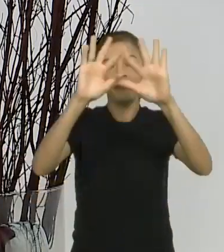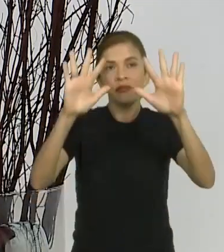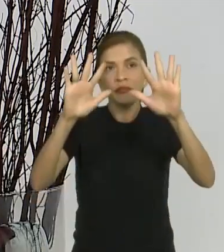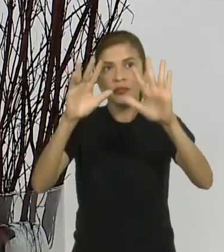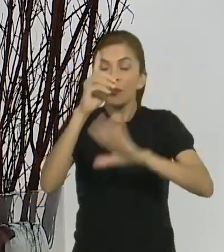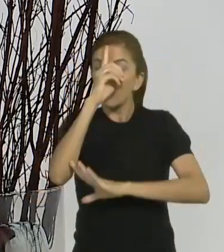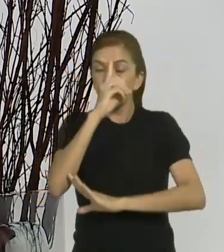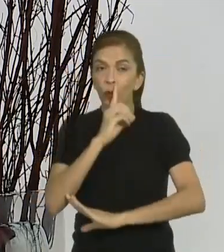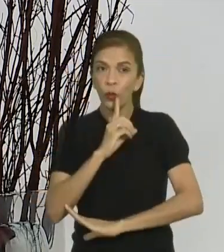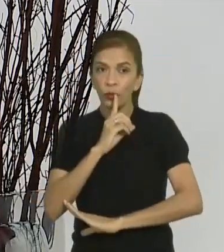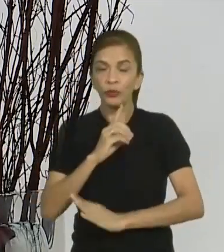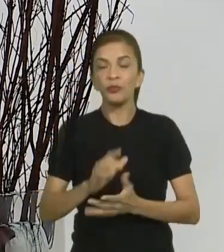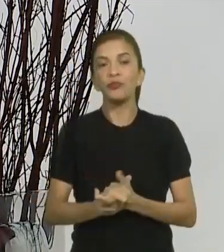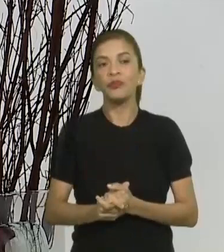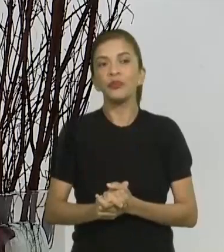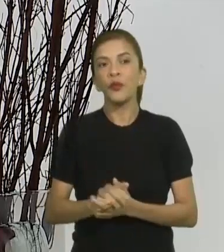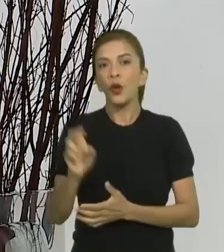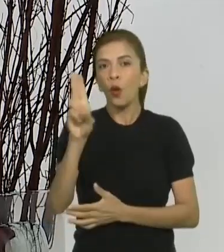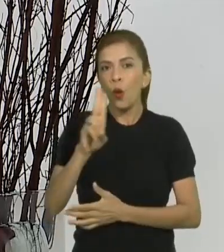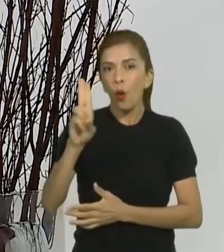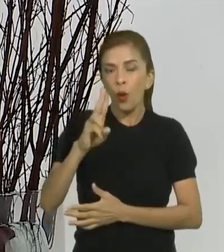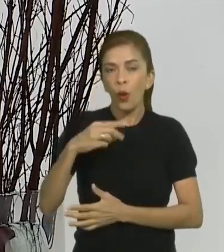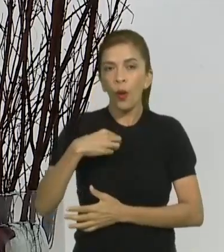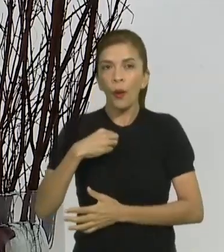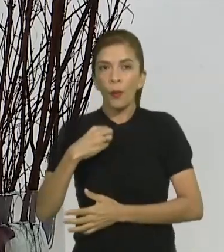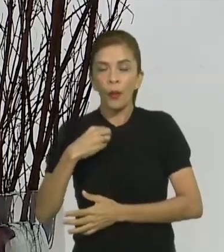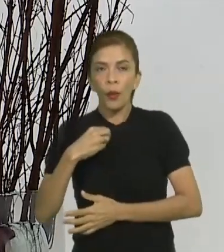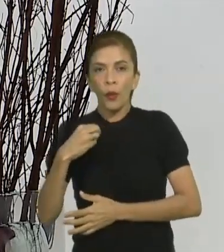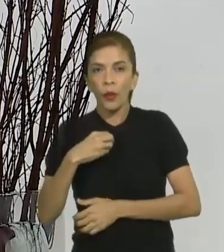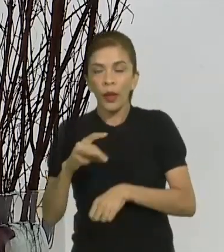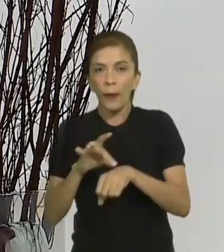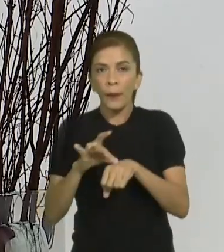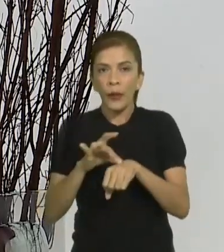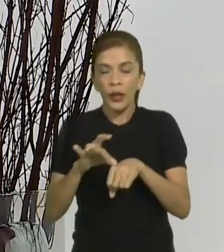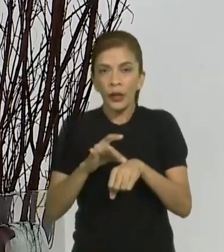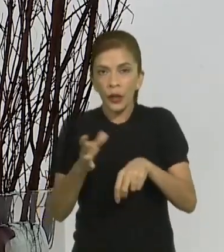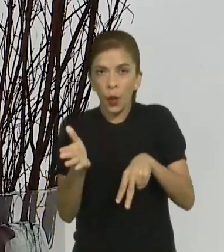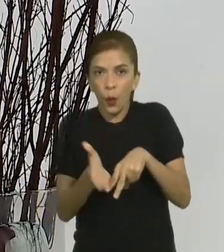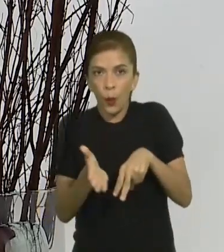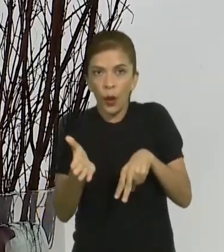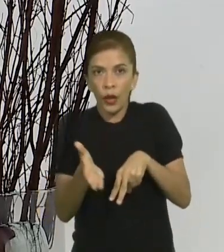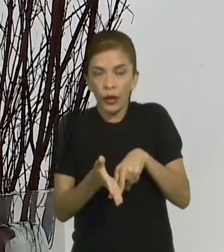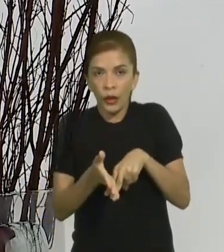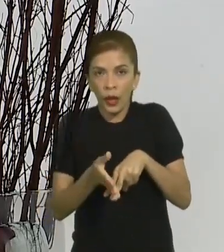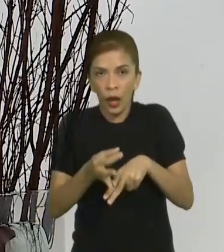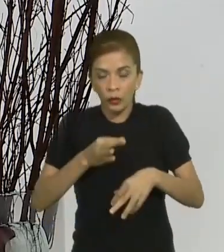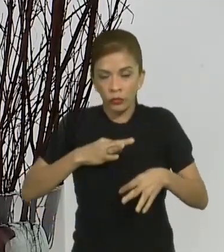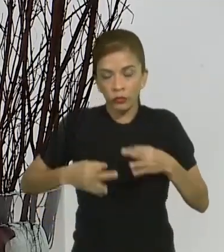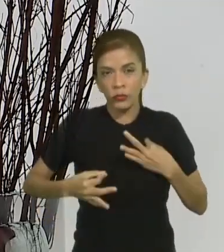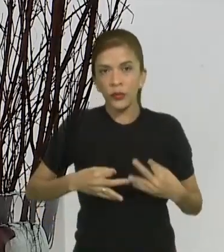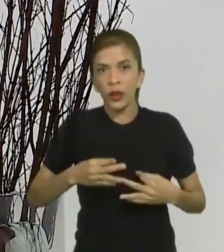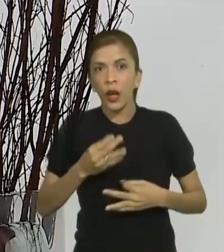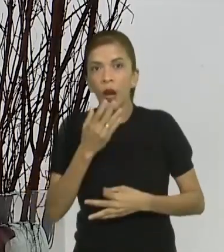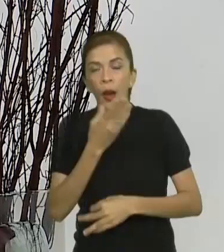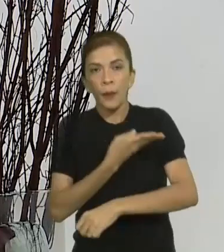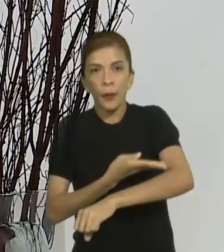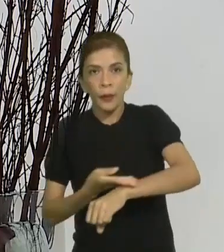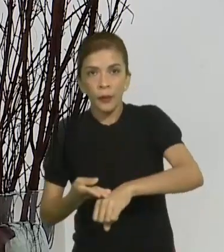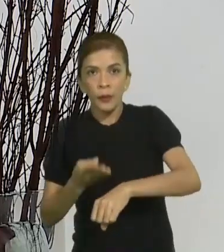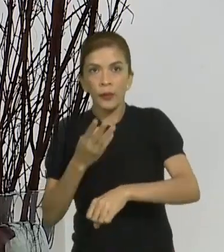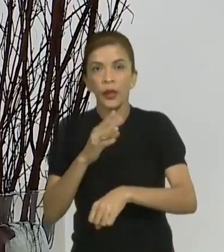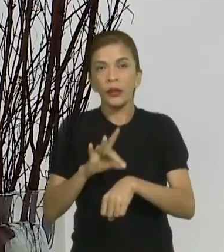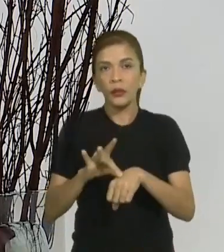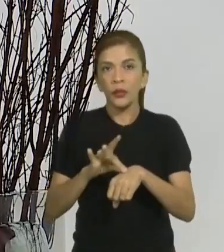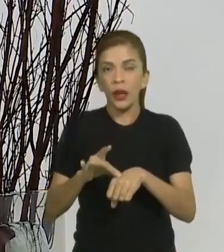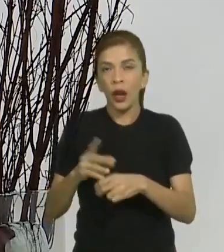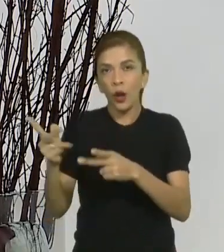estou loira. Eu visto uma blusa preta e uma calça estampada branca e preta. A convidada do Toda Mulher